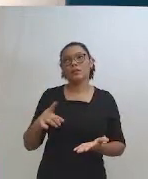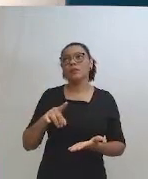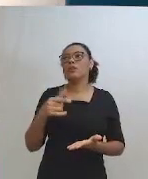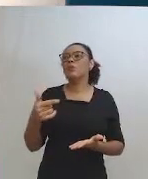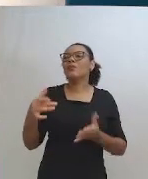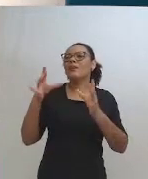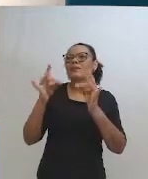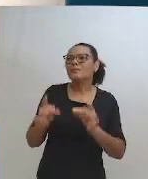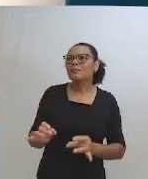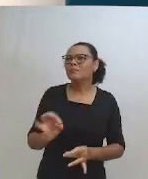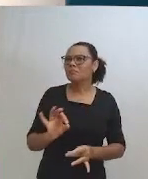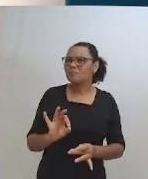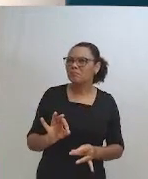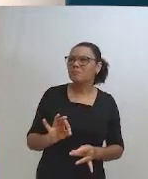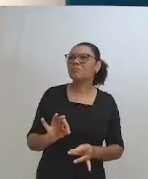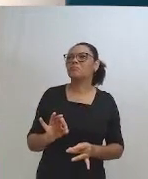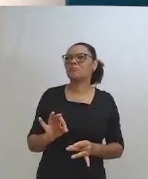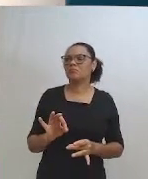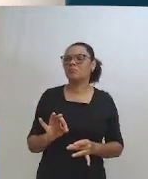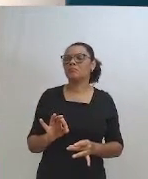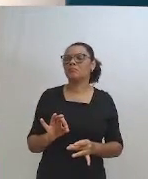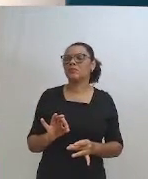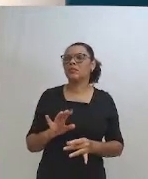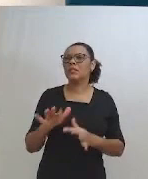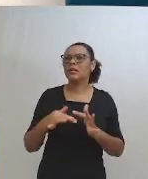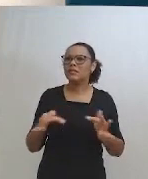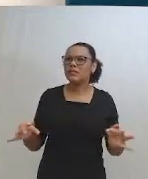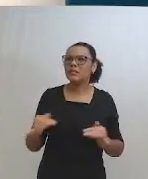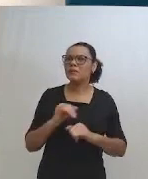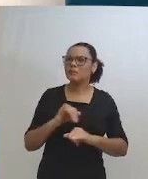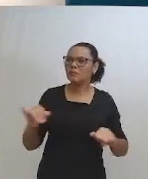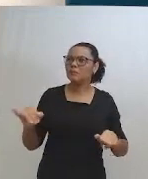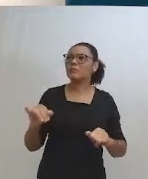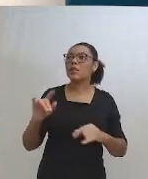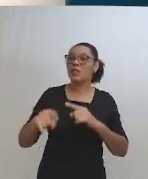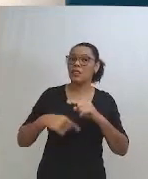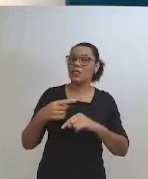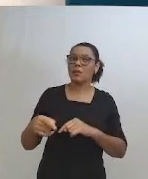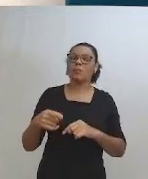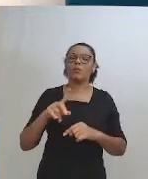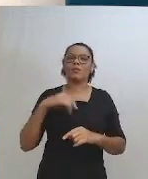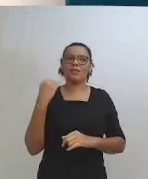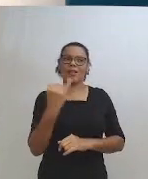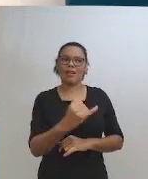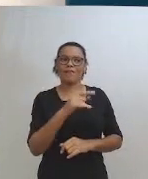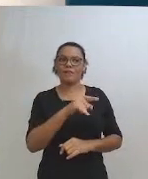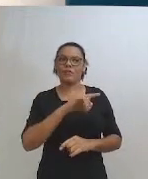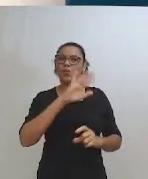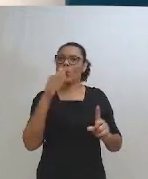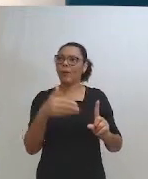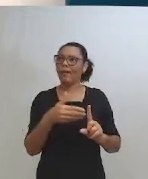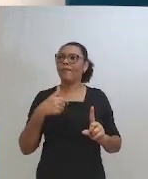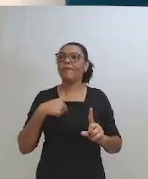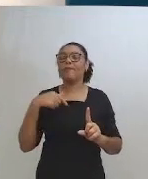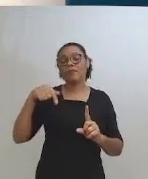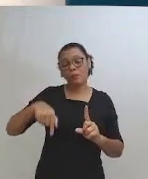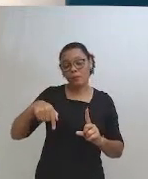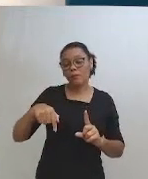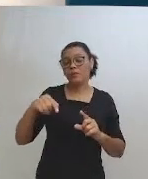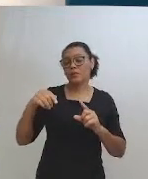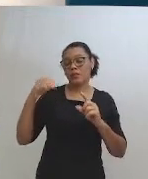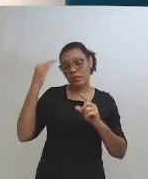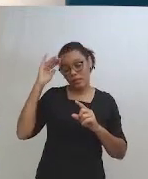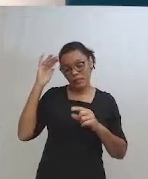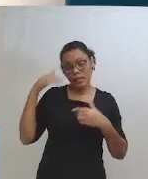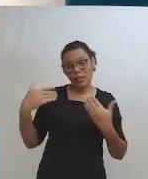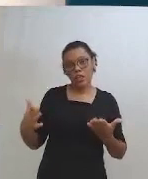ocorre com a simples publicação da sentença de pronúncia ou após a intimação do réu, esse tribunal entende ser suficiente a publicação em cartório da sentença em